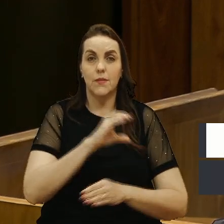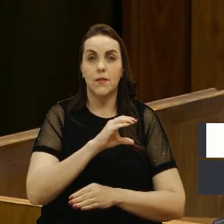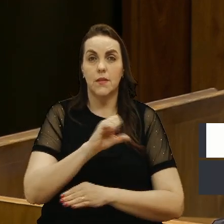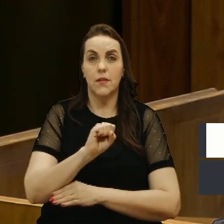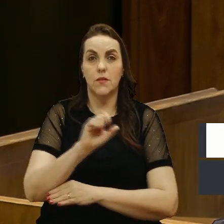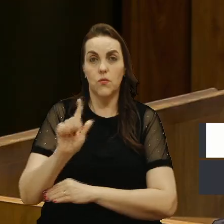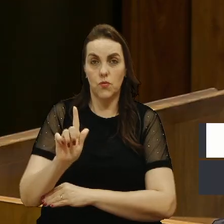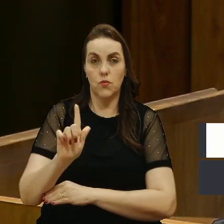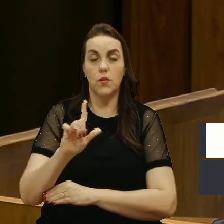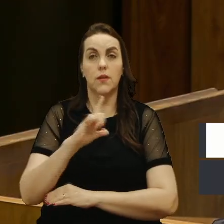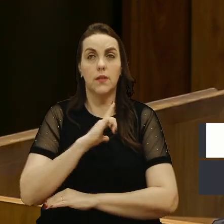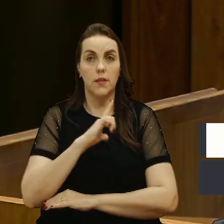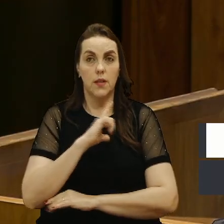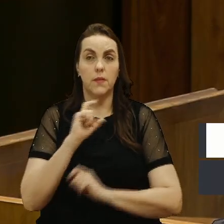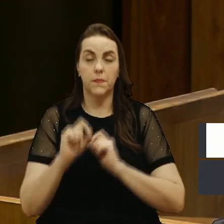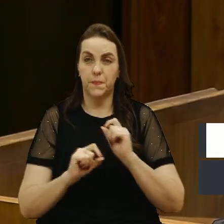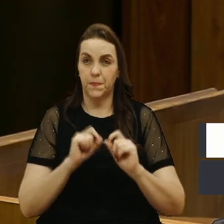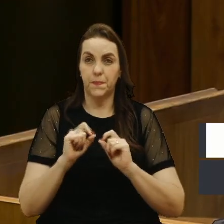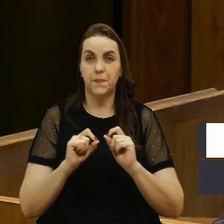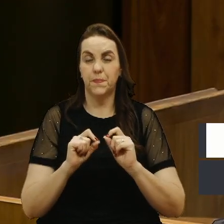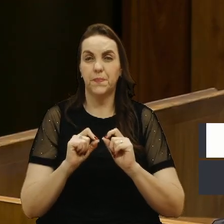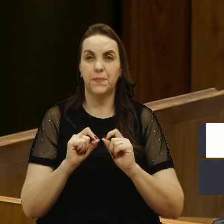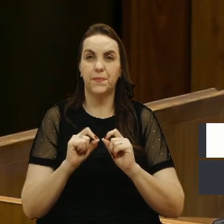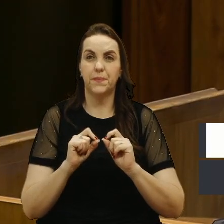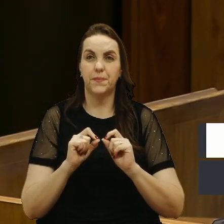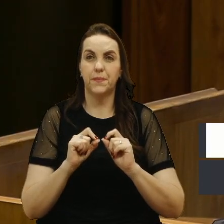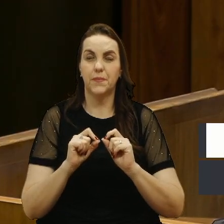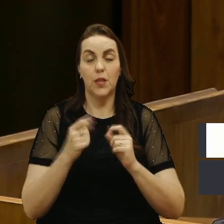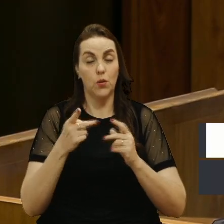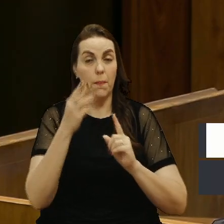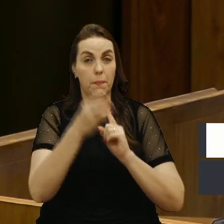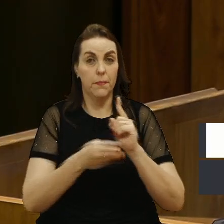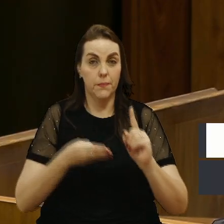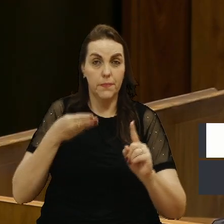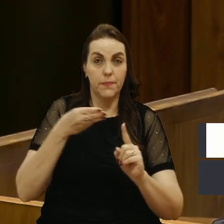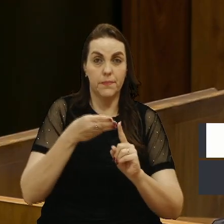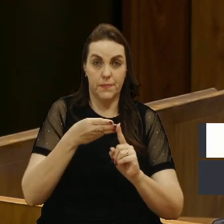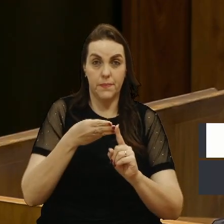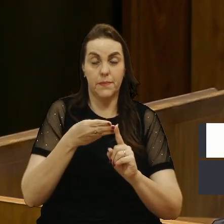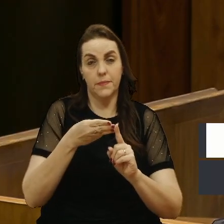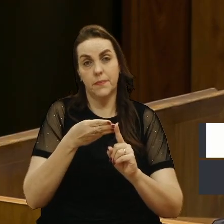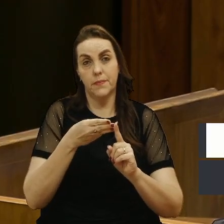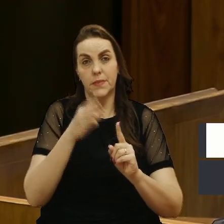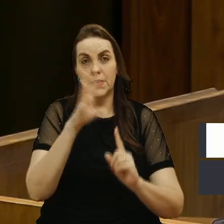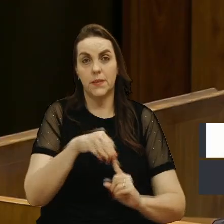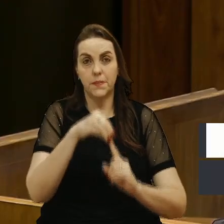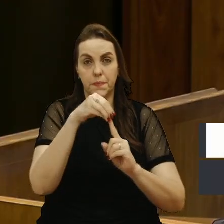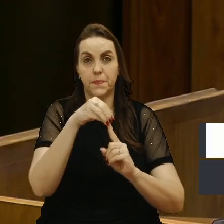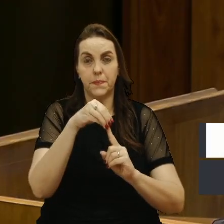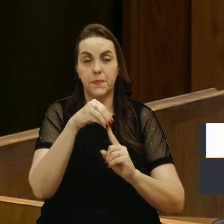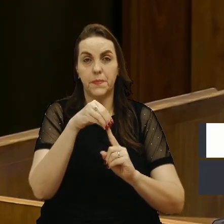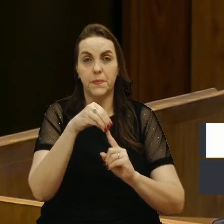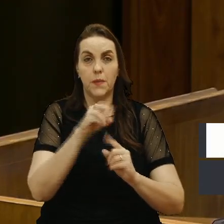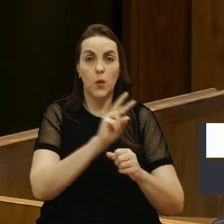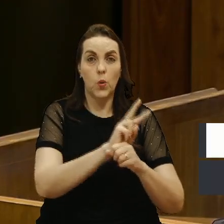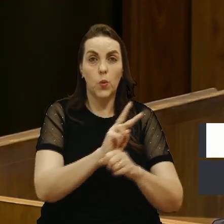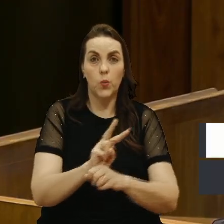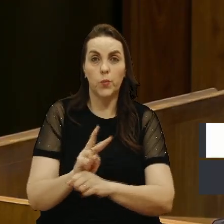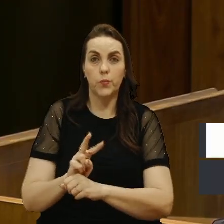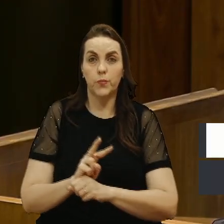isso está, vamos dizer, nas suas missões, ou na sua missão principal, que é zelar